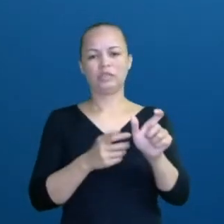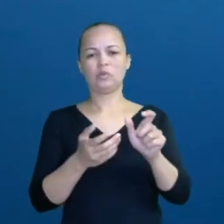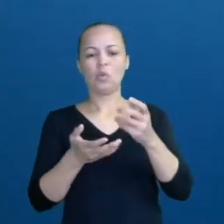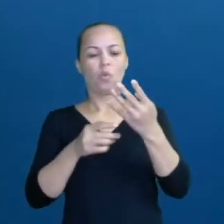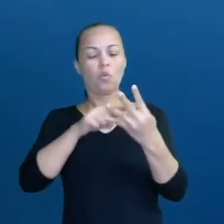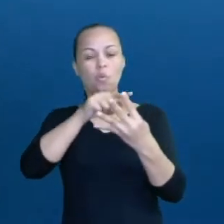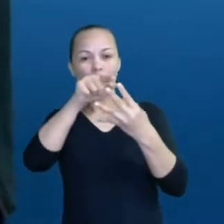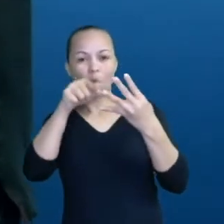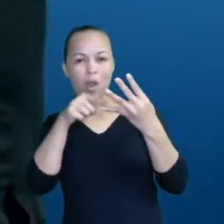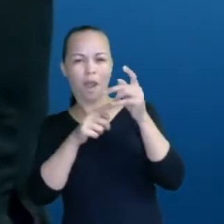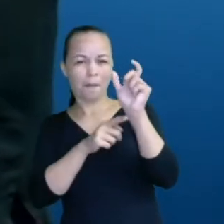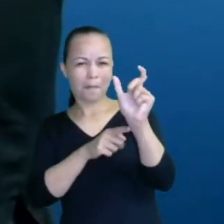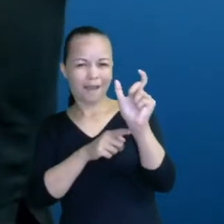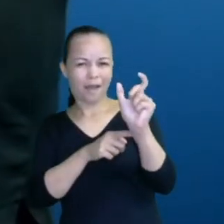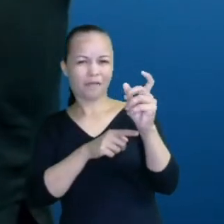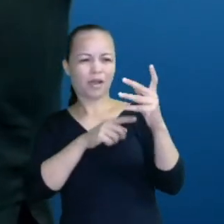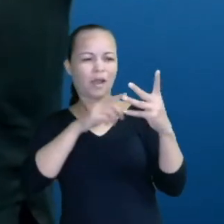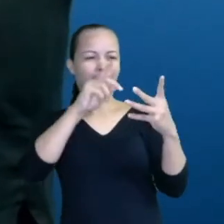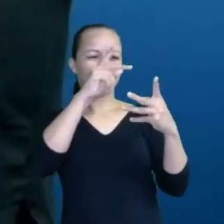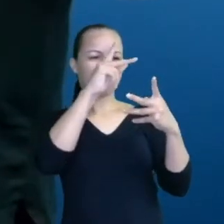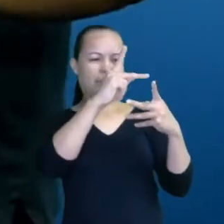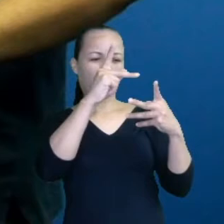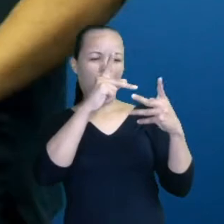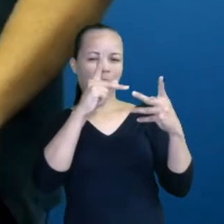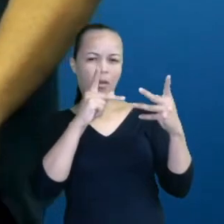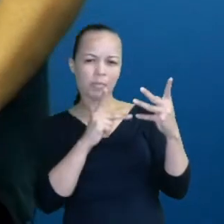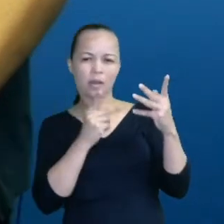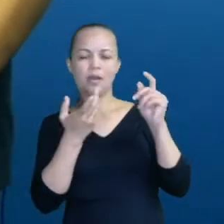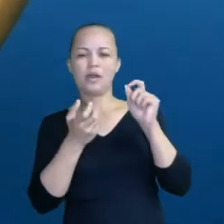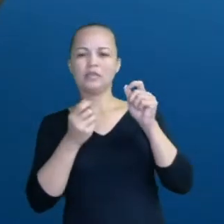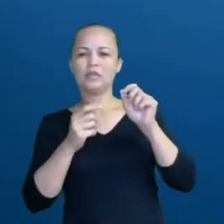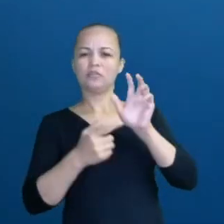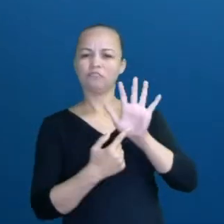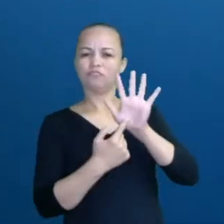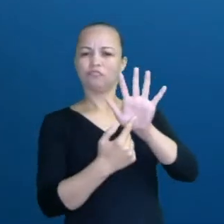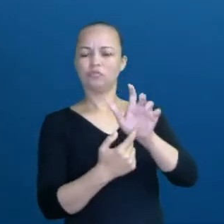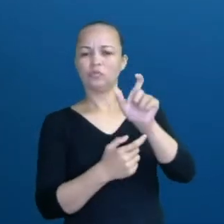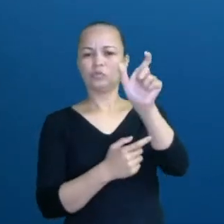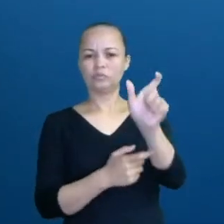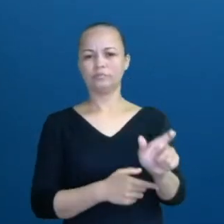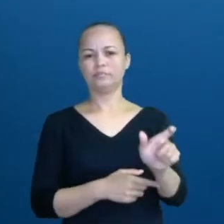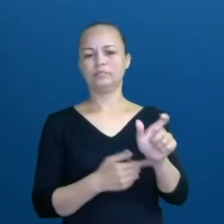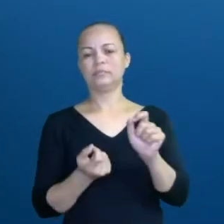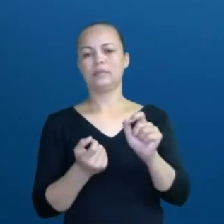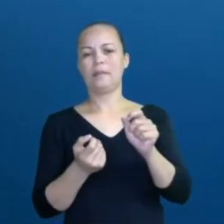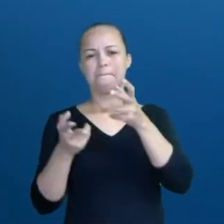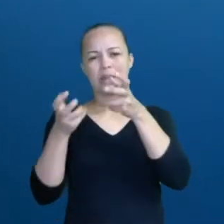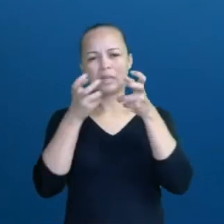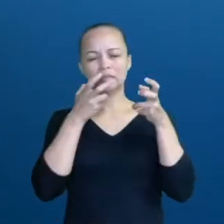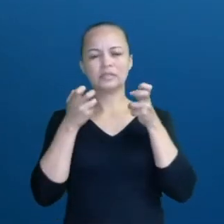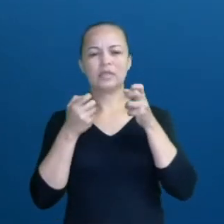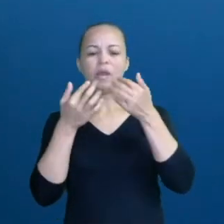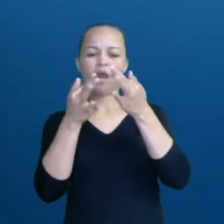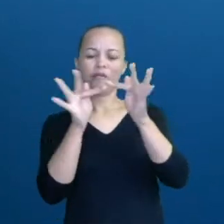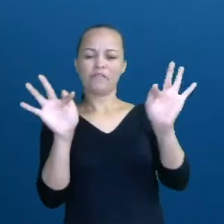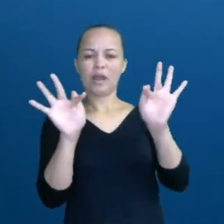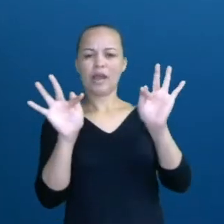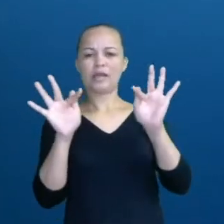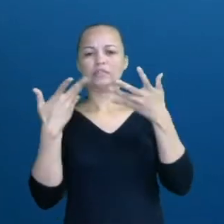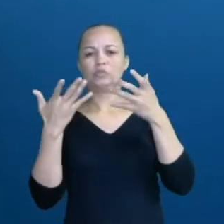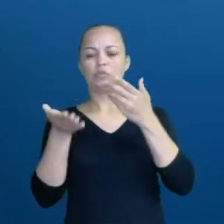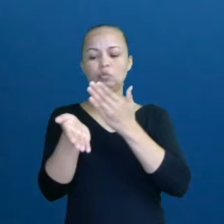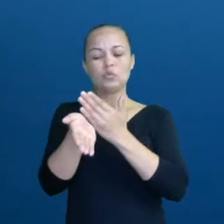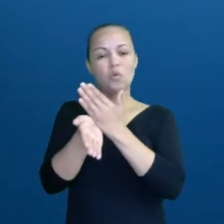4 palavrinhas que estão exercendo a função de sujeito. Percebam também que nessa frase, o sujeito ele aparece logo